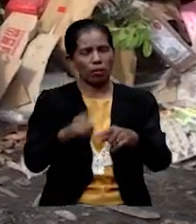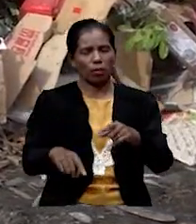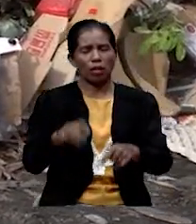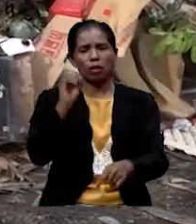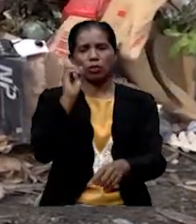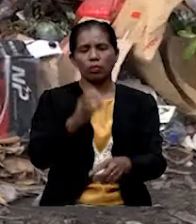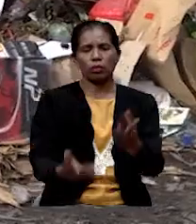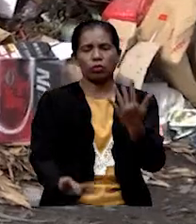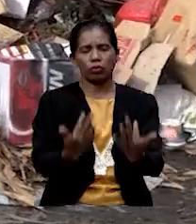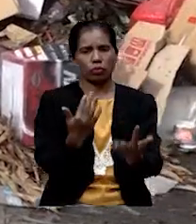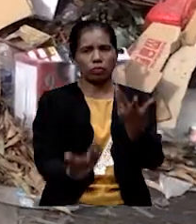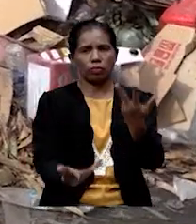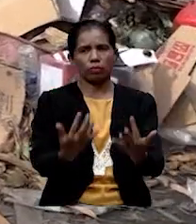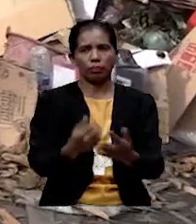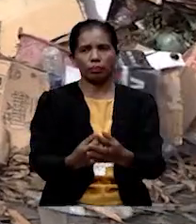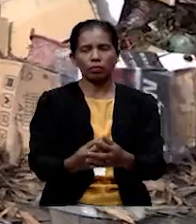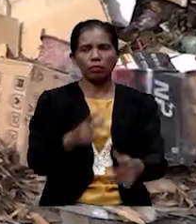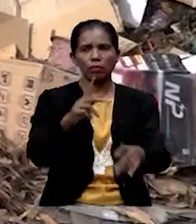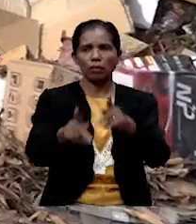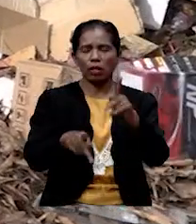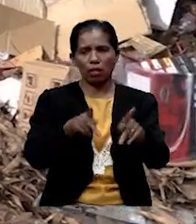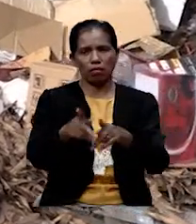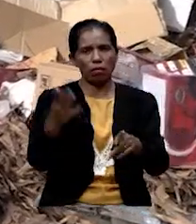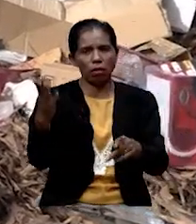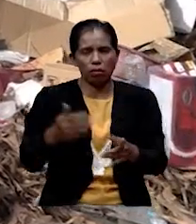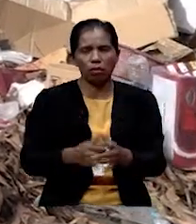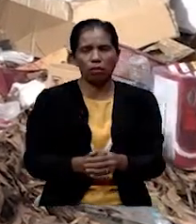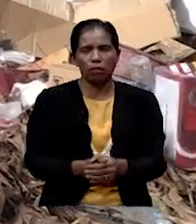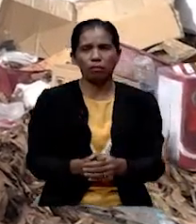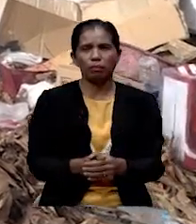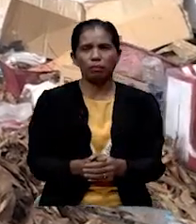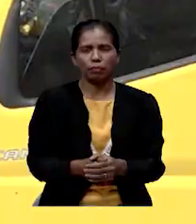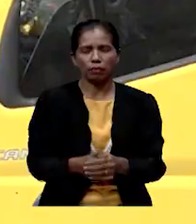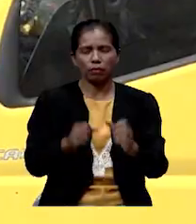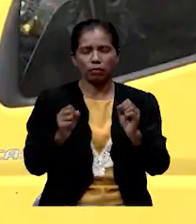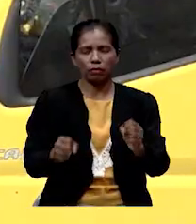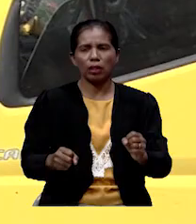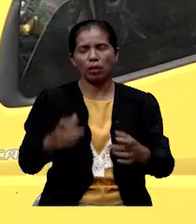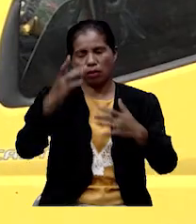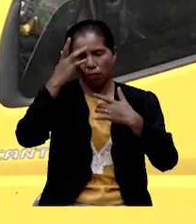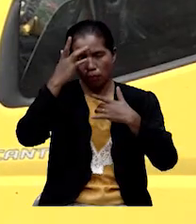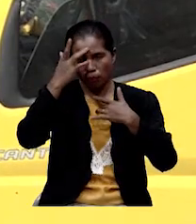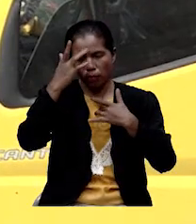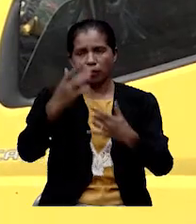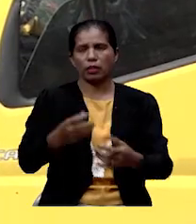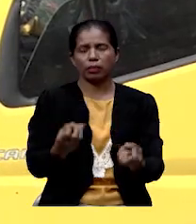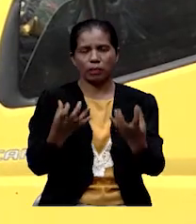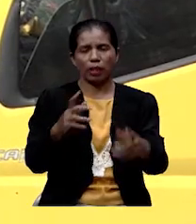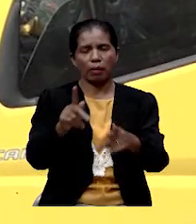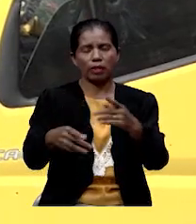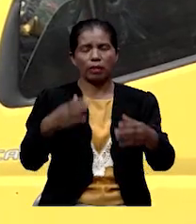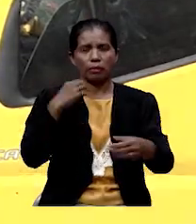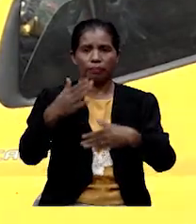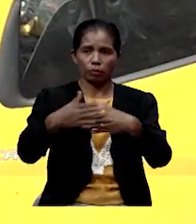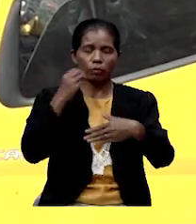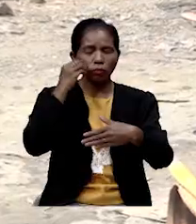husunu. Selai tani populasaun sir naba, abang bayrua bele sofre hotu infeksi respiratoria.